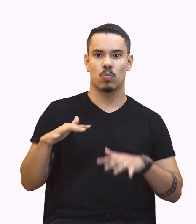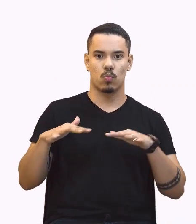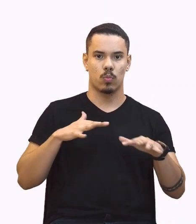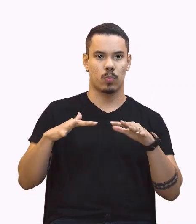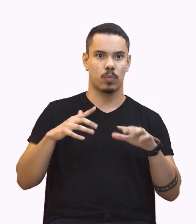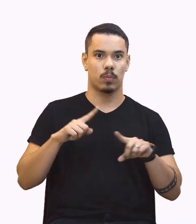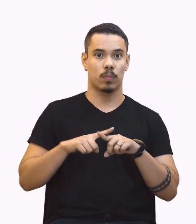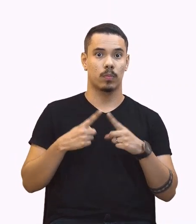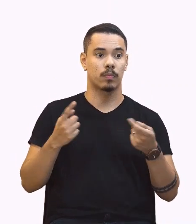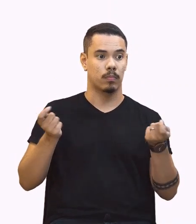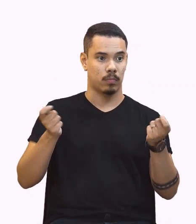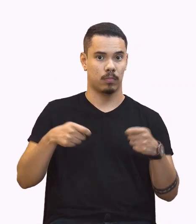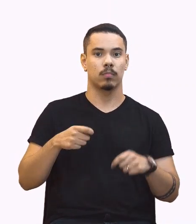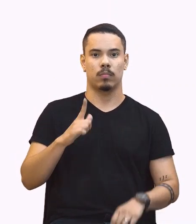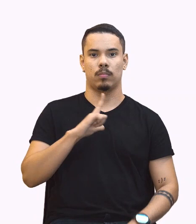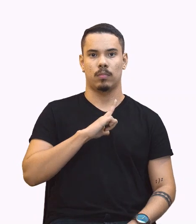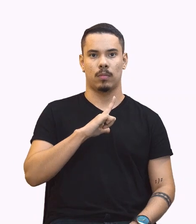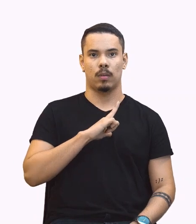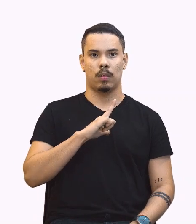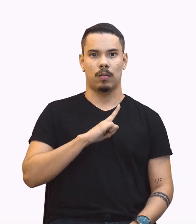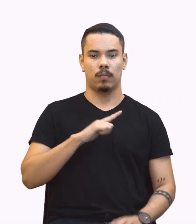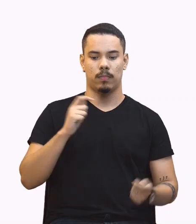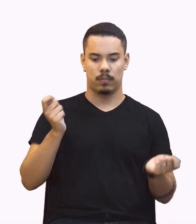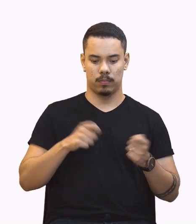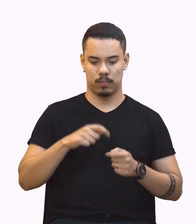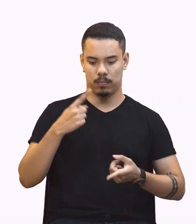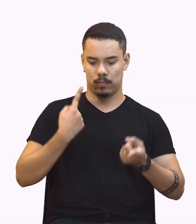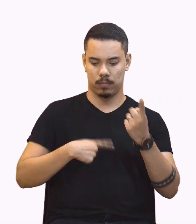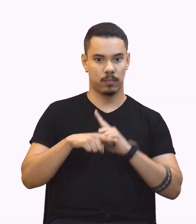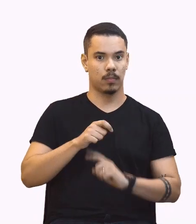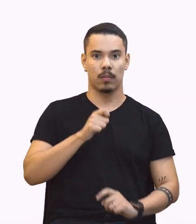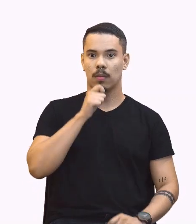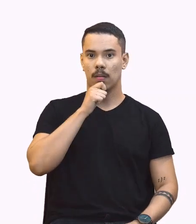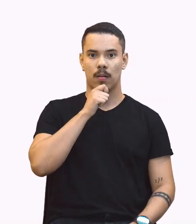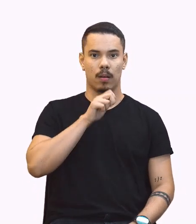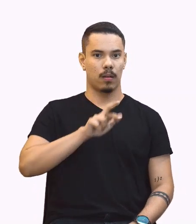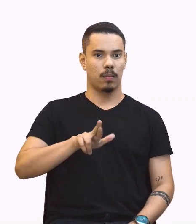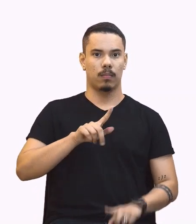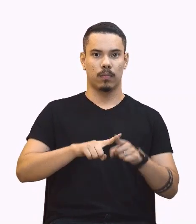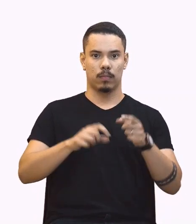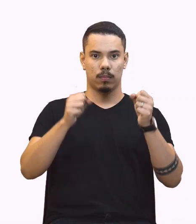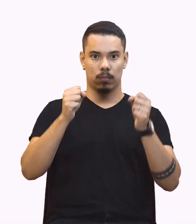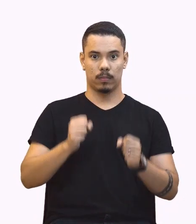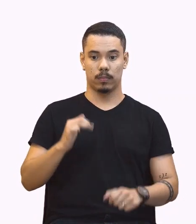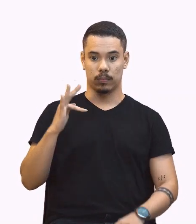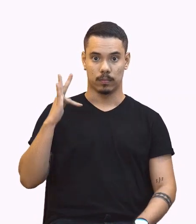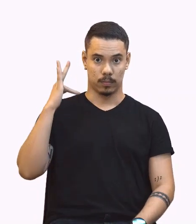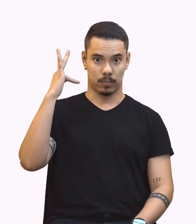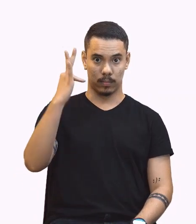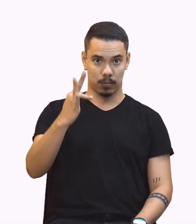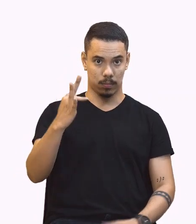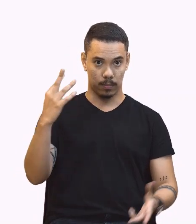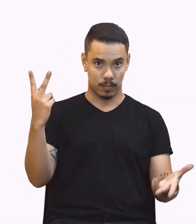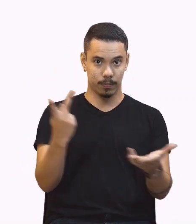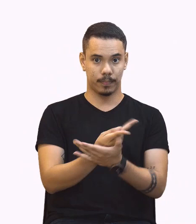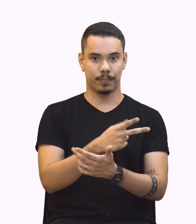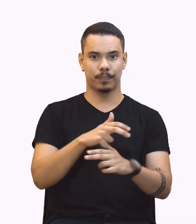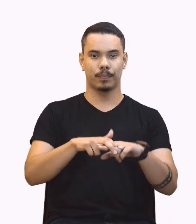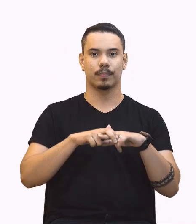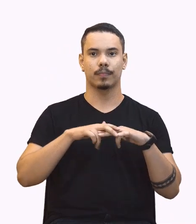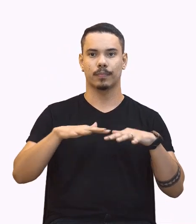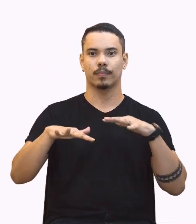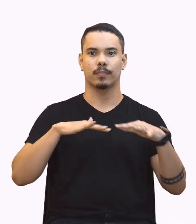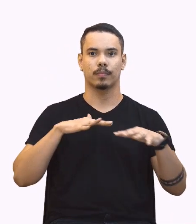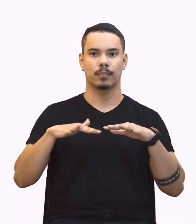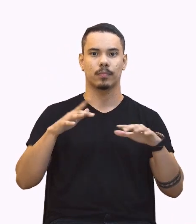a potência sim. A potência é aquilo que ainda não é, mas que pode vir a ser. Então, o movimento e